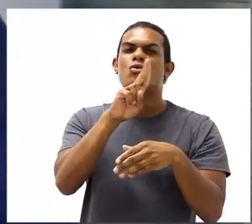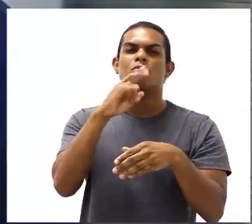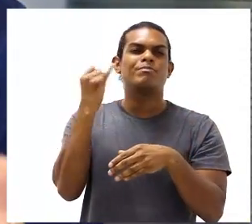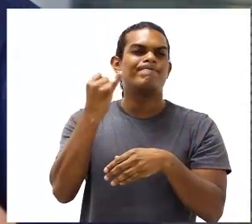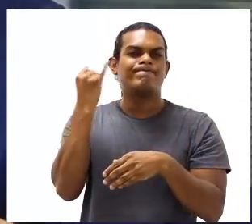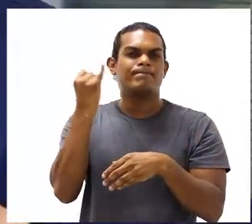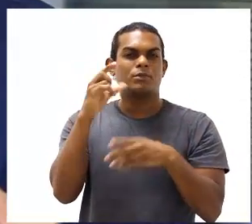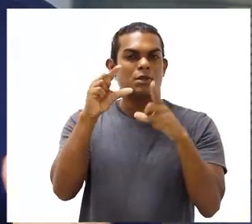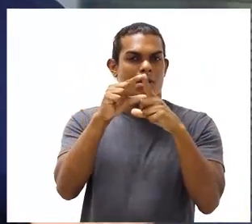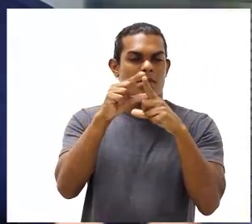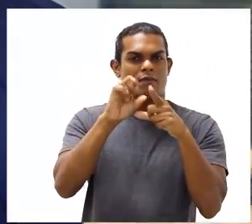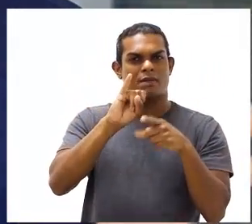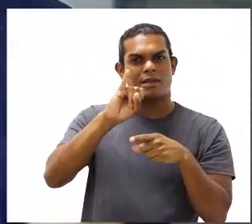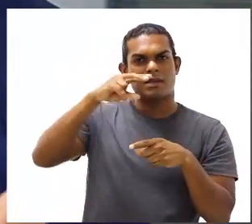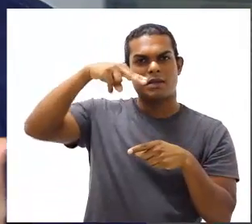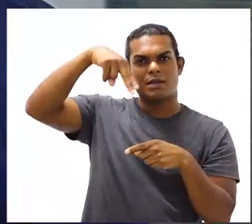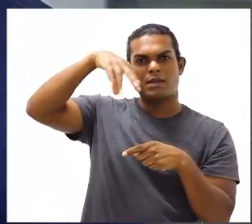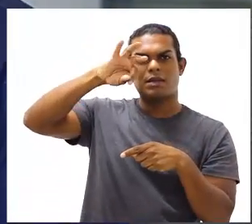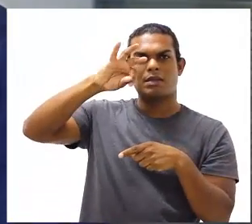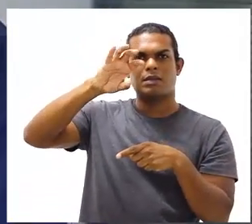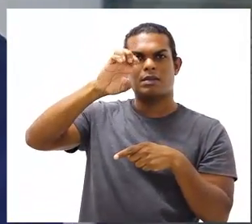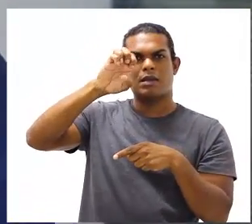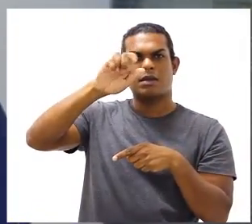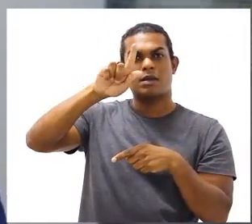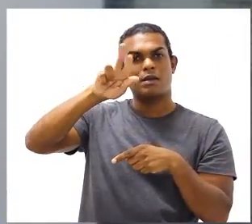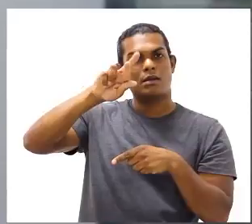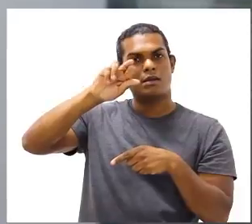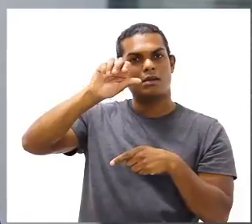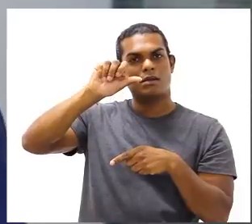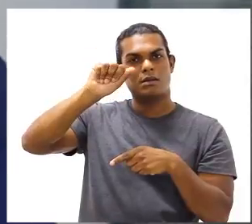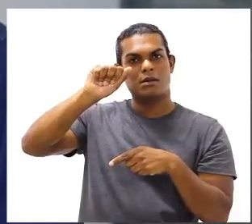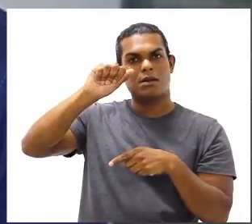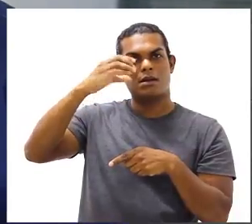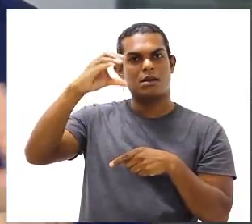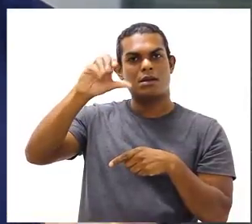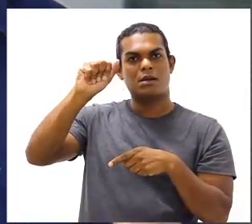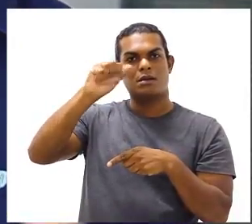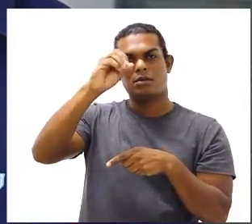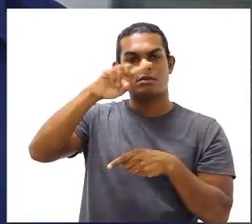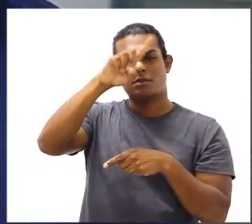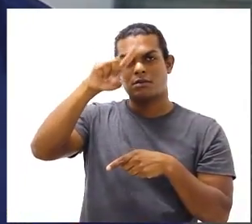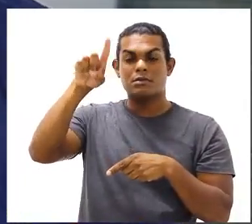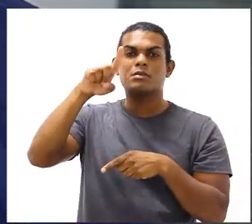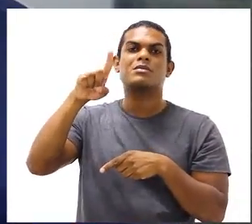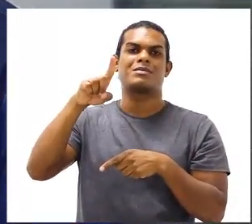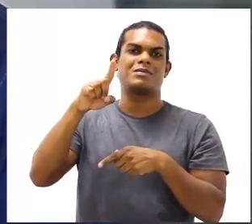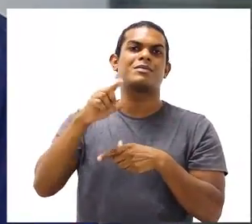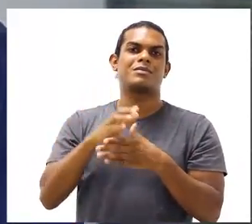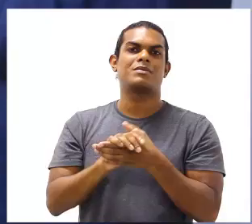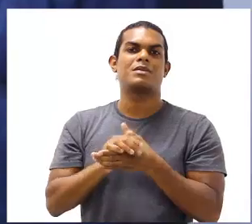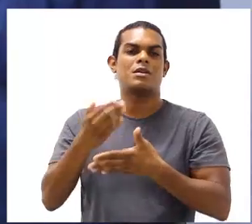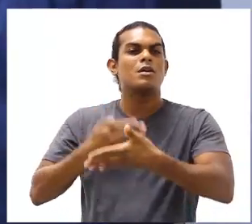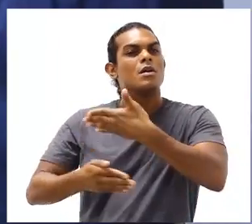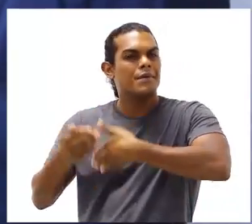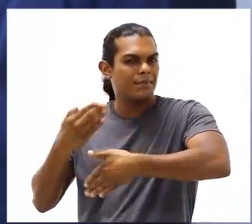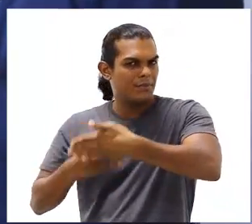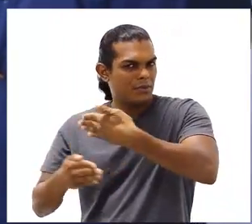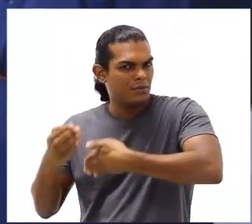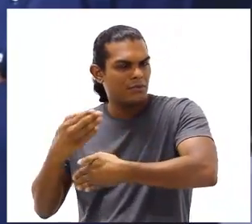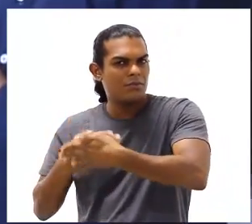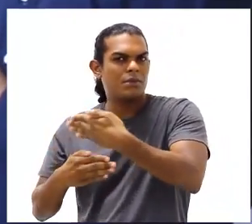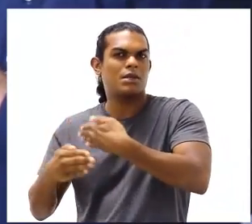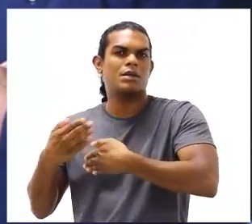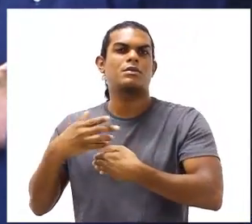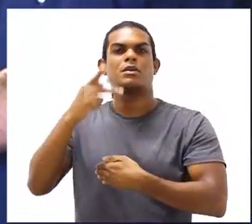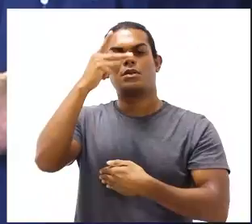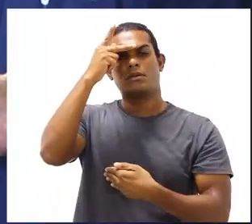nesses ambientes chama-se integração. É integrar não só os dados, integrar as pessoas, o ambiente. Os sistemas, né, as bibliotecas,